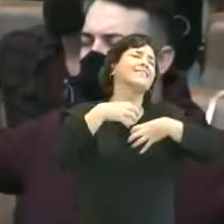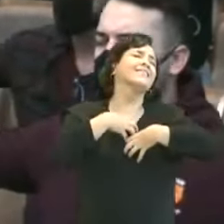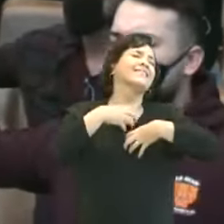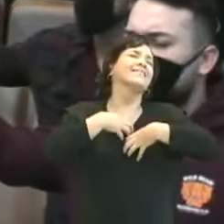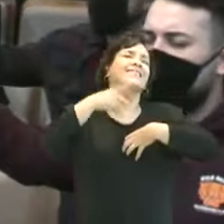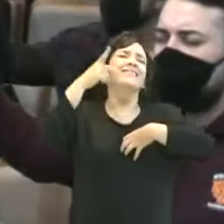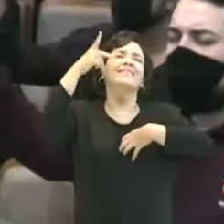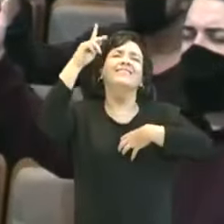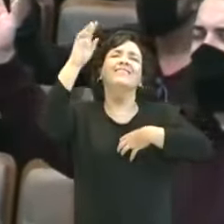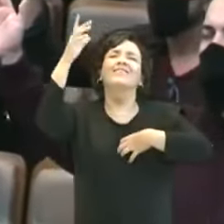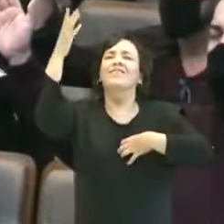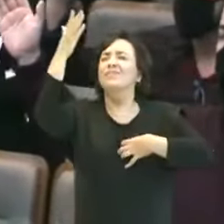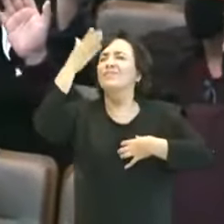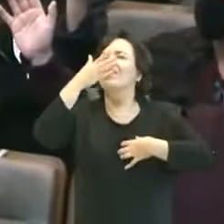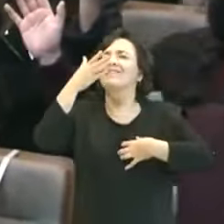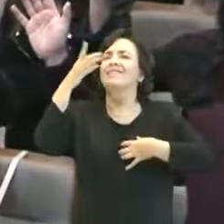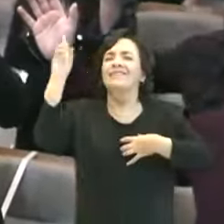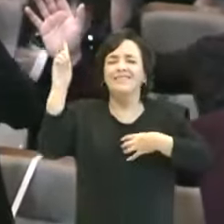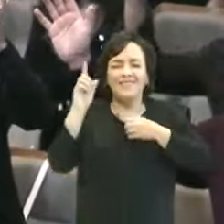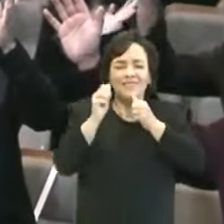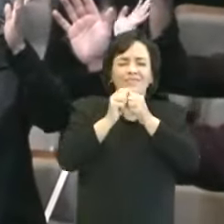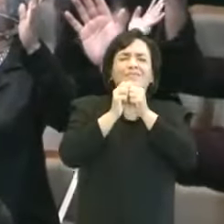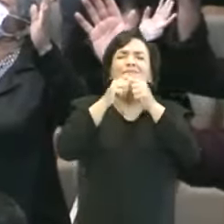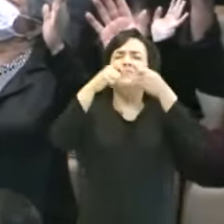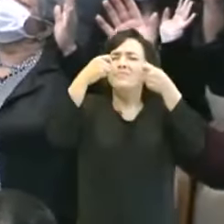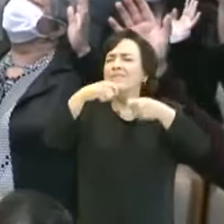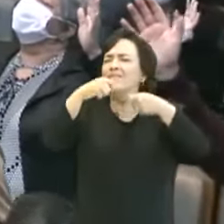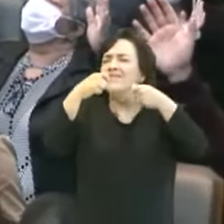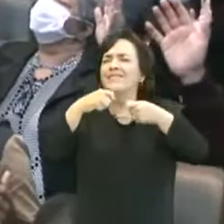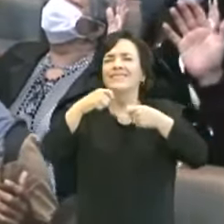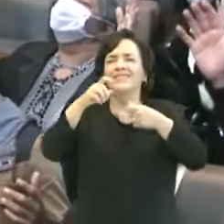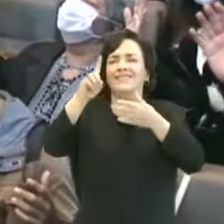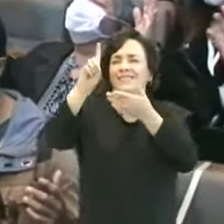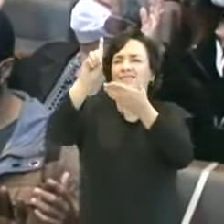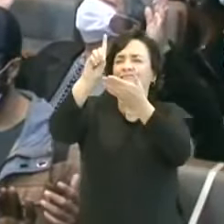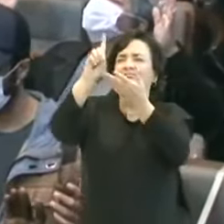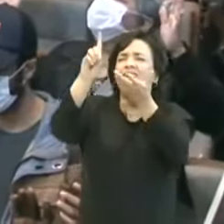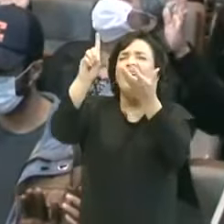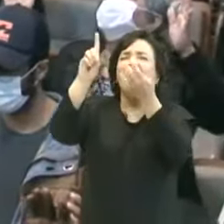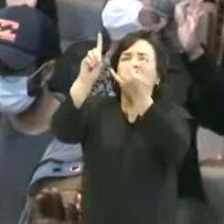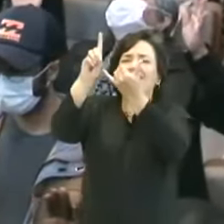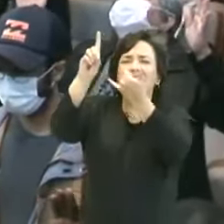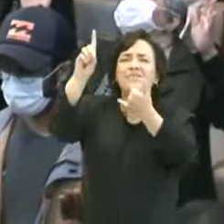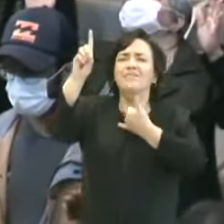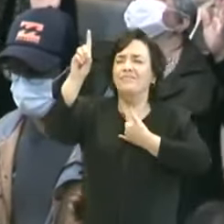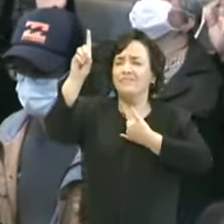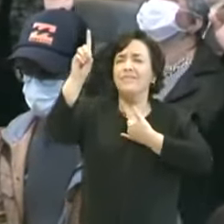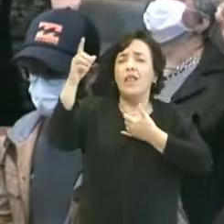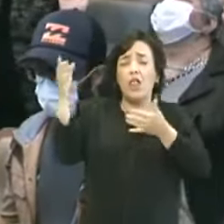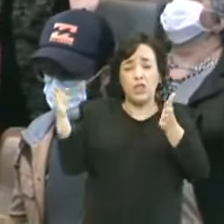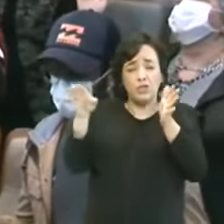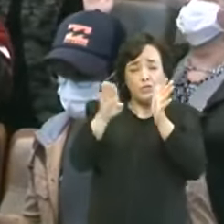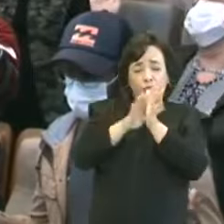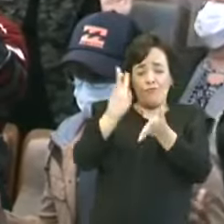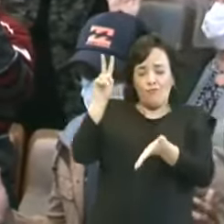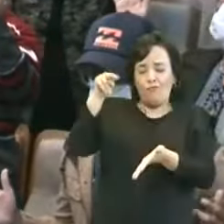eu preciso de ti, eu quero ouvir tua voz, eu vim te